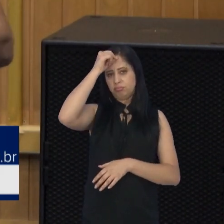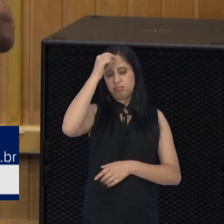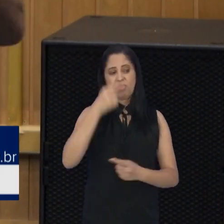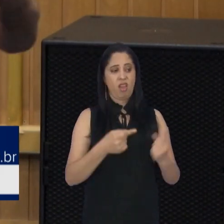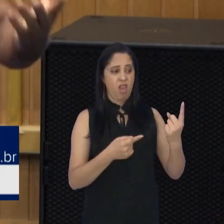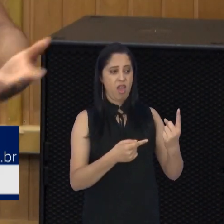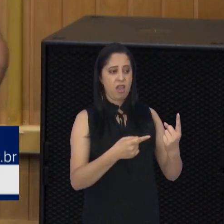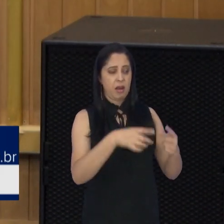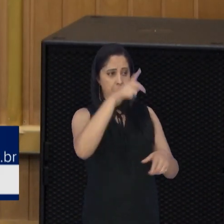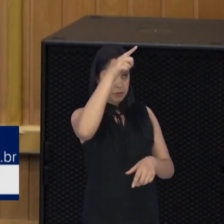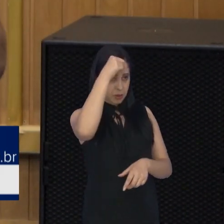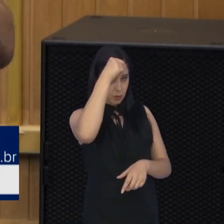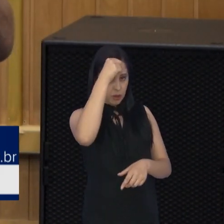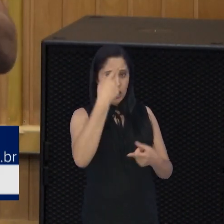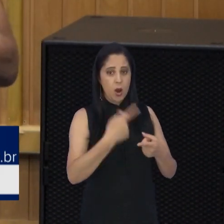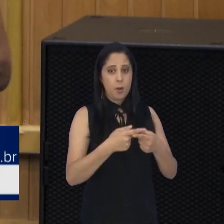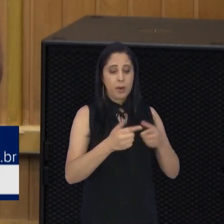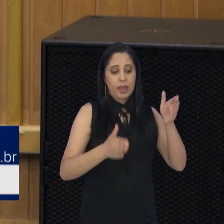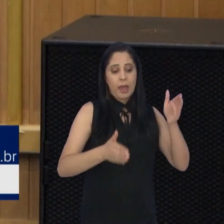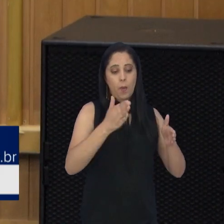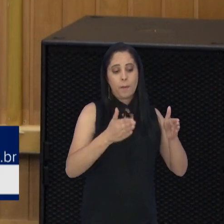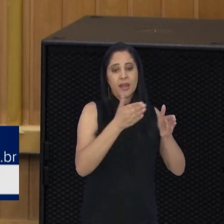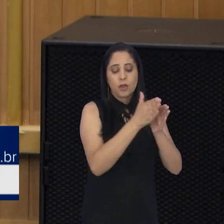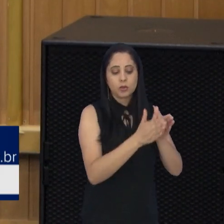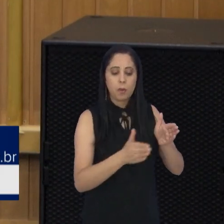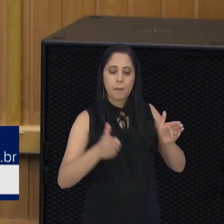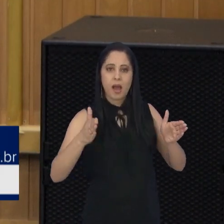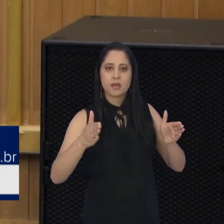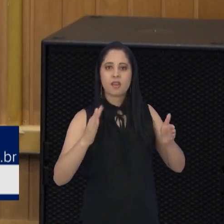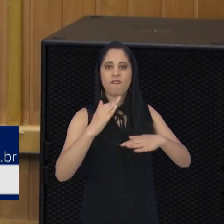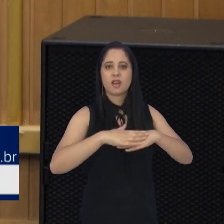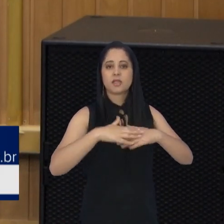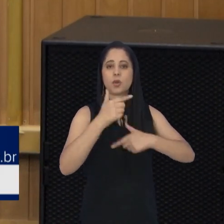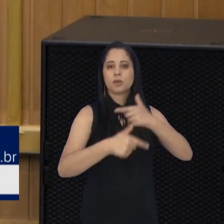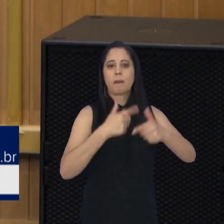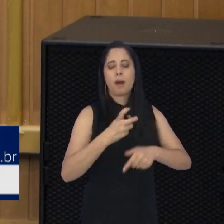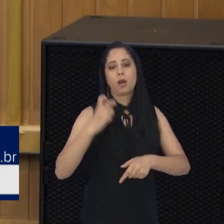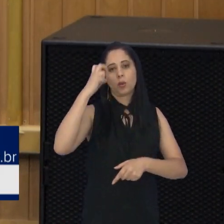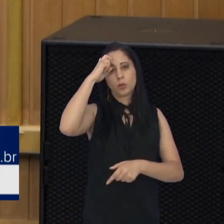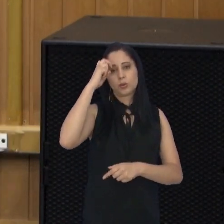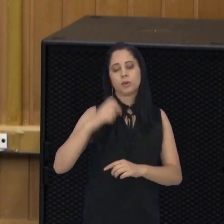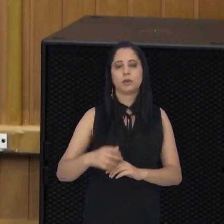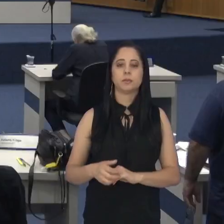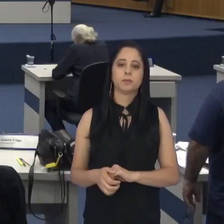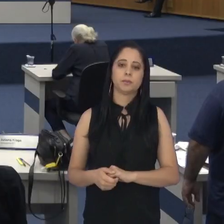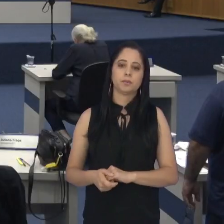tempo maior para ele desenvolver um trabalho cultural na nossa cidade. Obrigado.